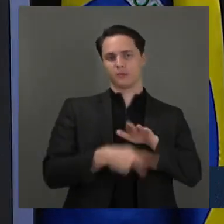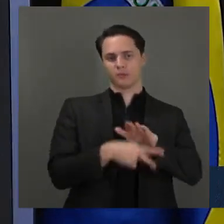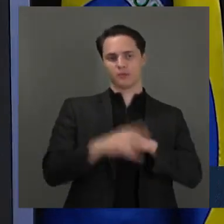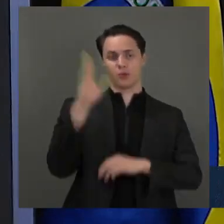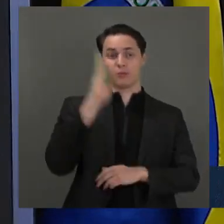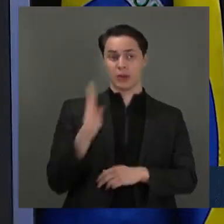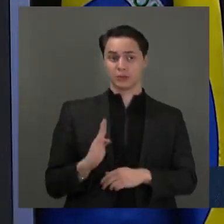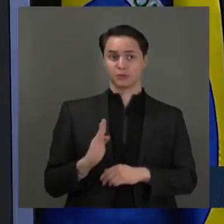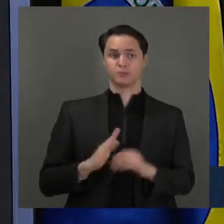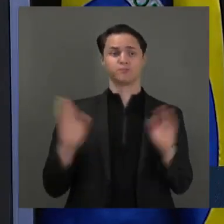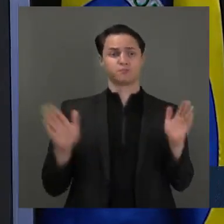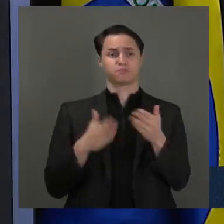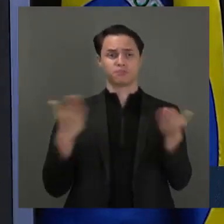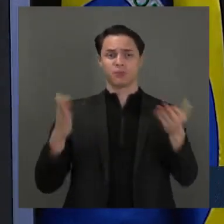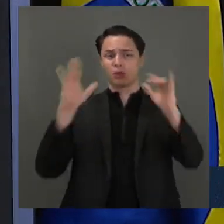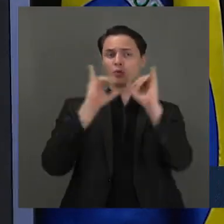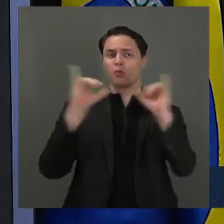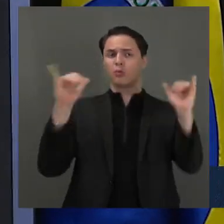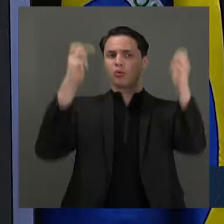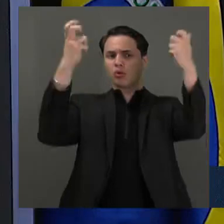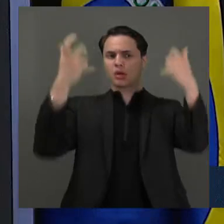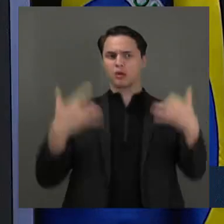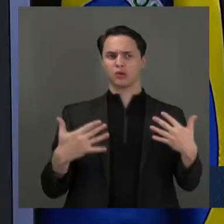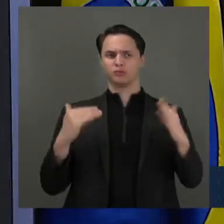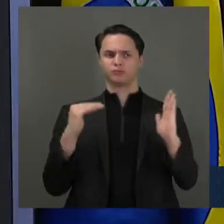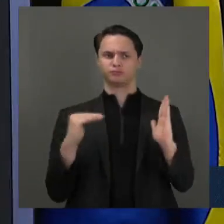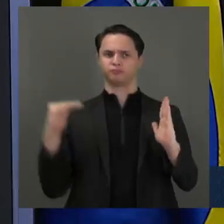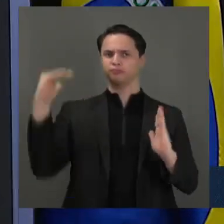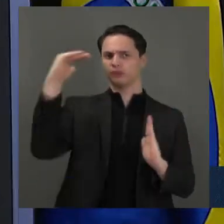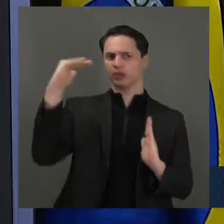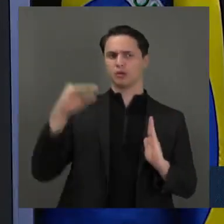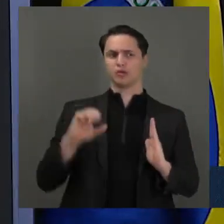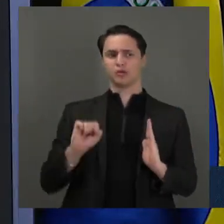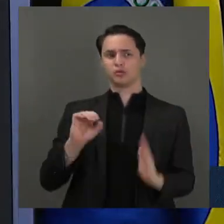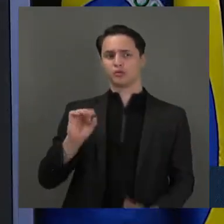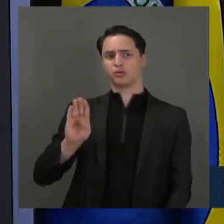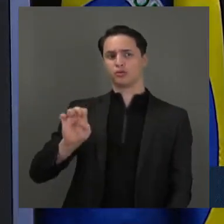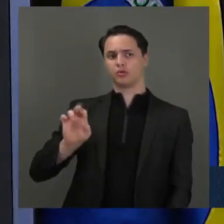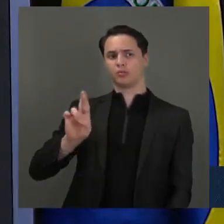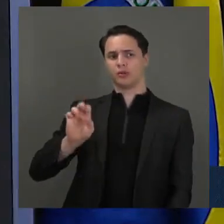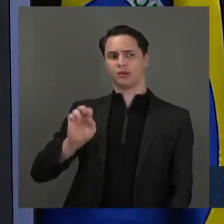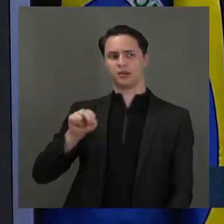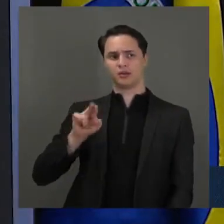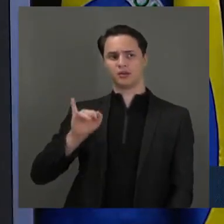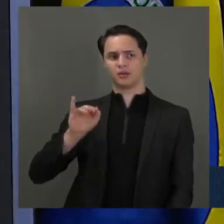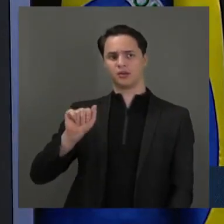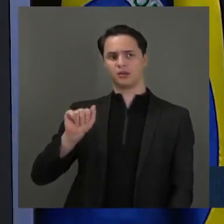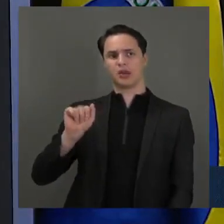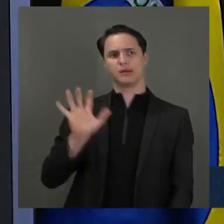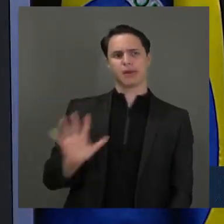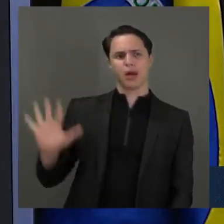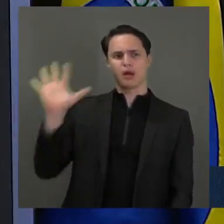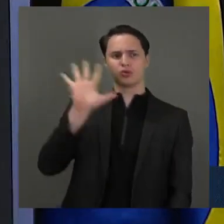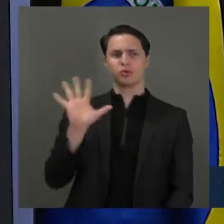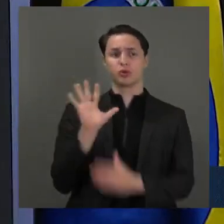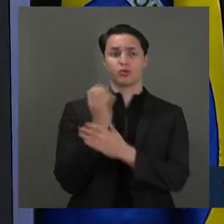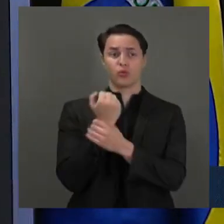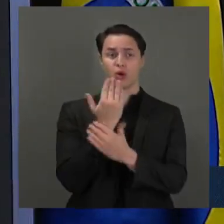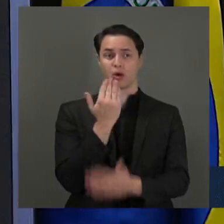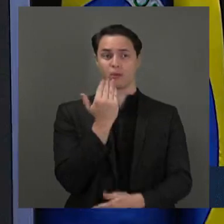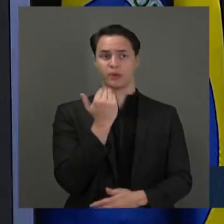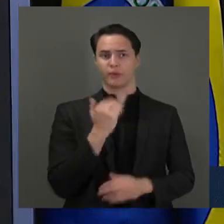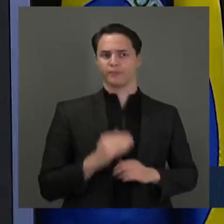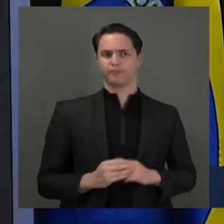Estou falando de uma questão de soberania nacional e segurança alimentar. Mas eu